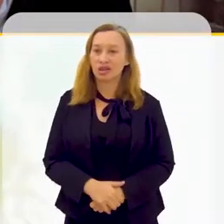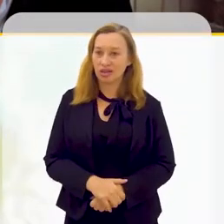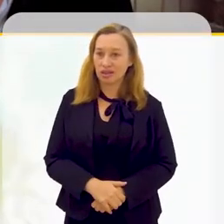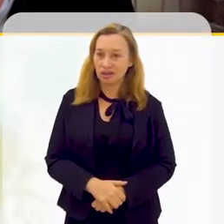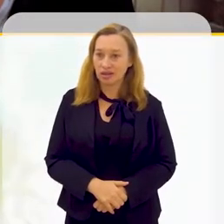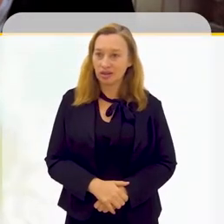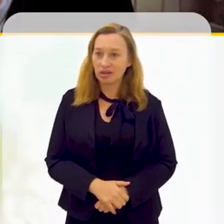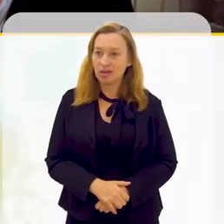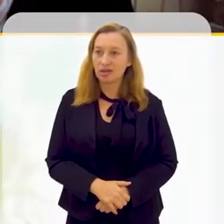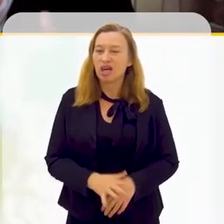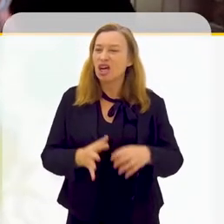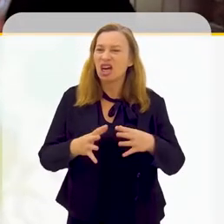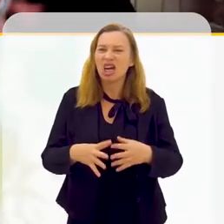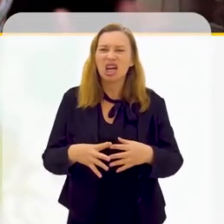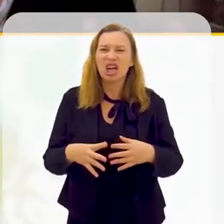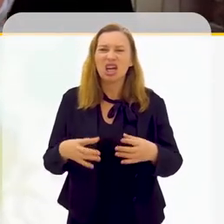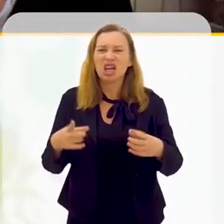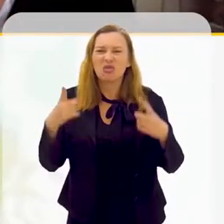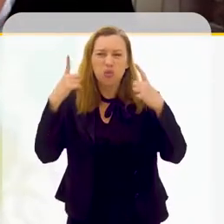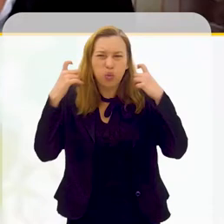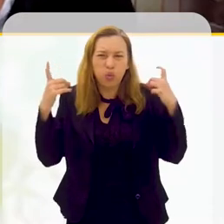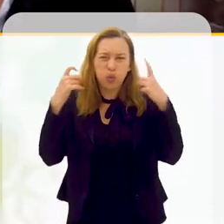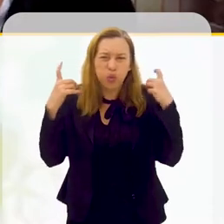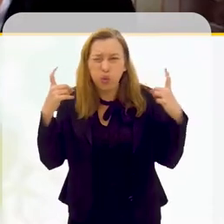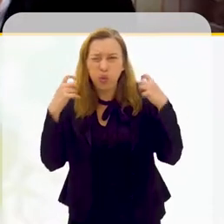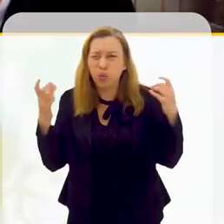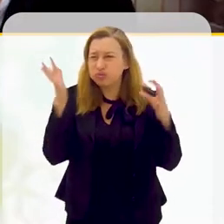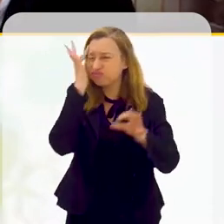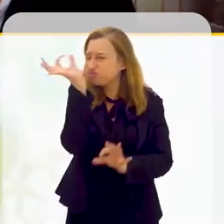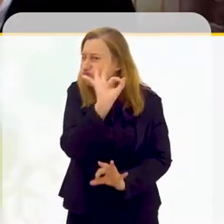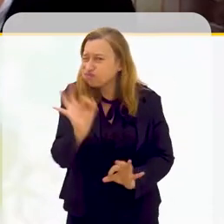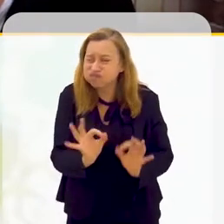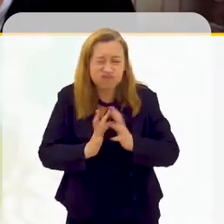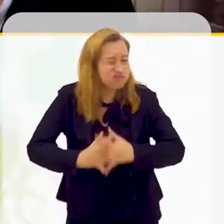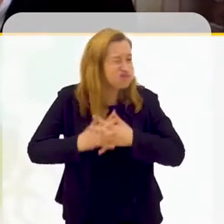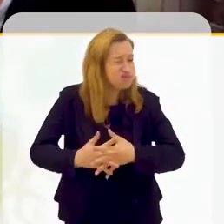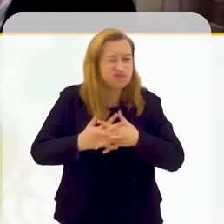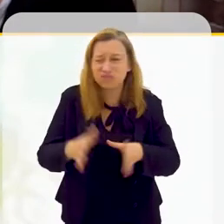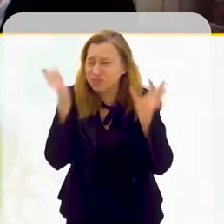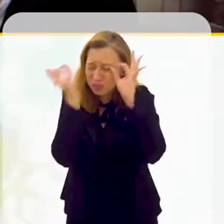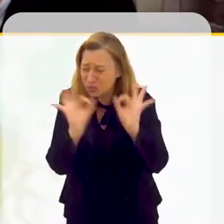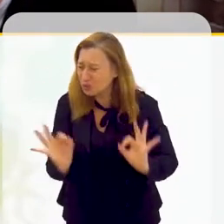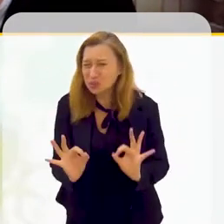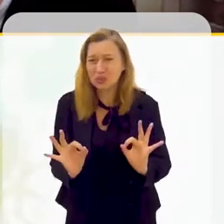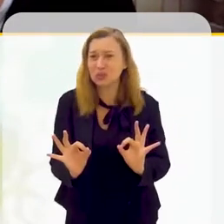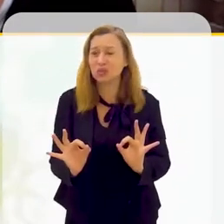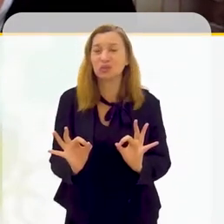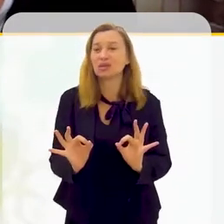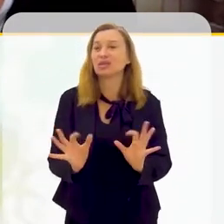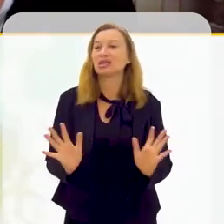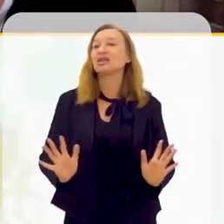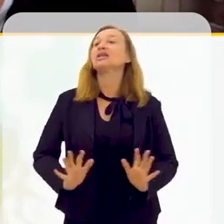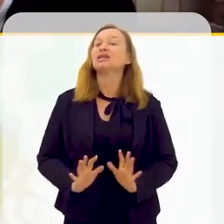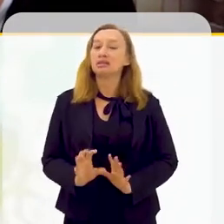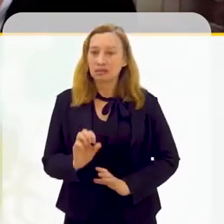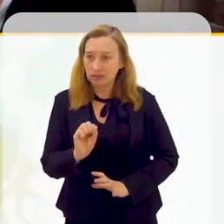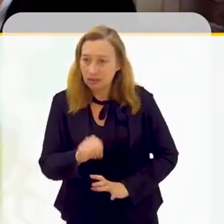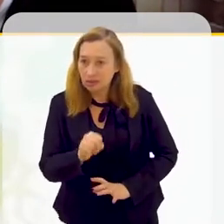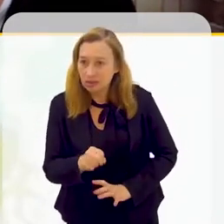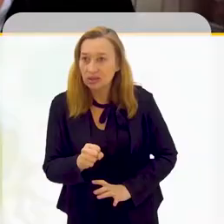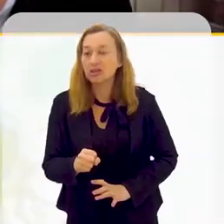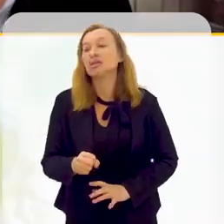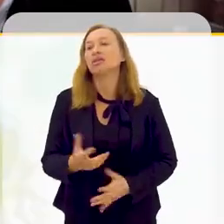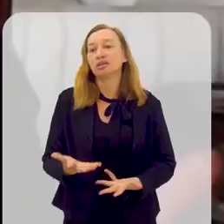acontece você escuta um monte de barulho não entende nada fica completamente confuso não sabe onde tá ali no meio do caminho